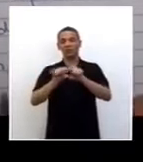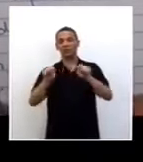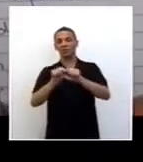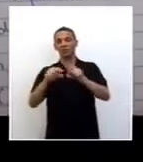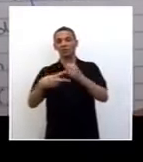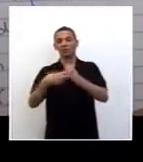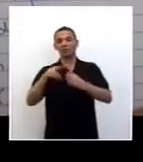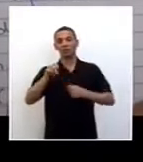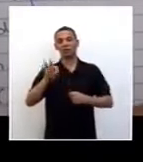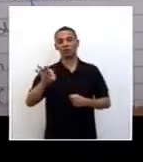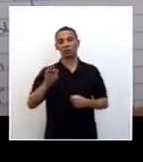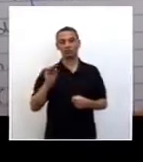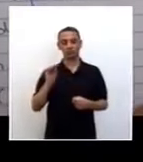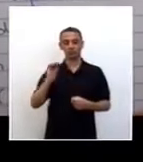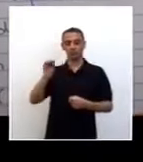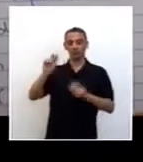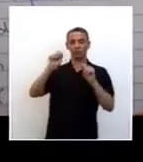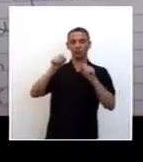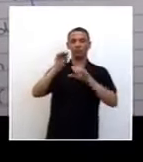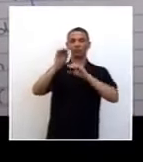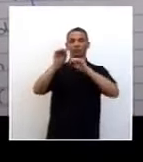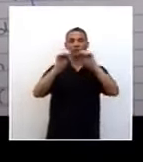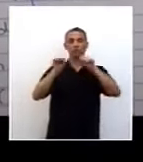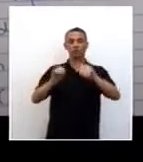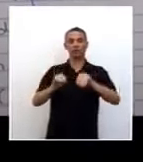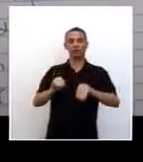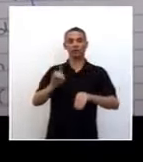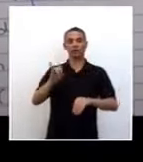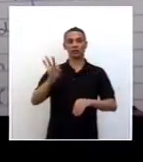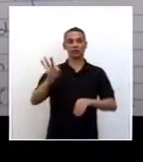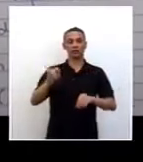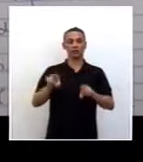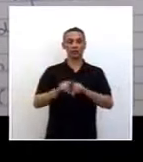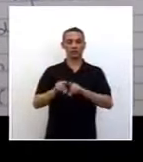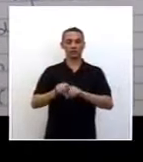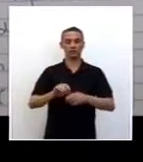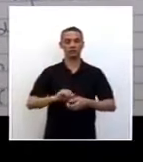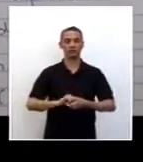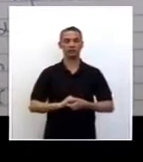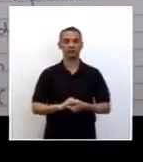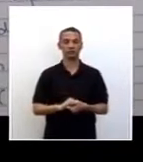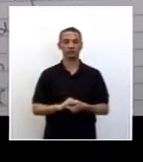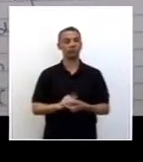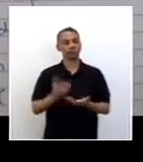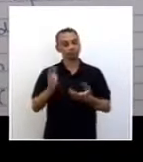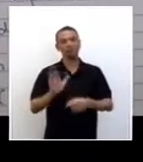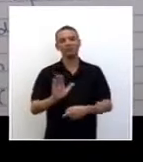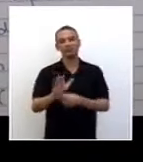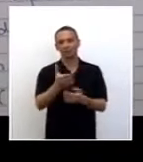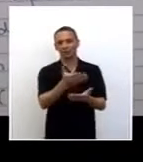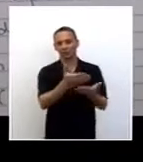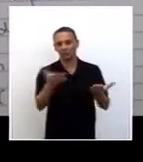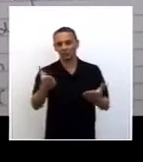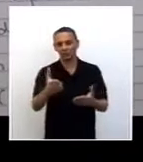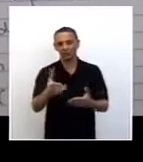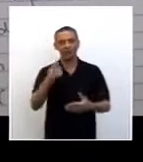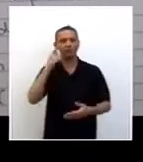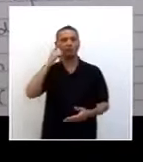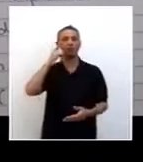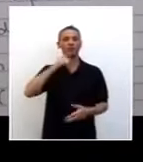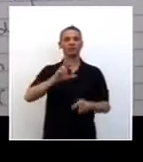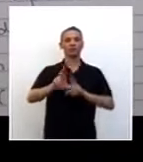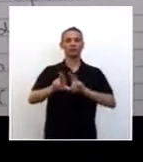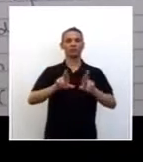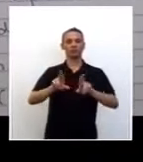do do Norte se eu quisesse eu podia usar também did not eu espero ter ajudado vocês a ter autonomia